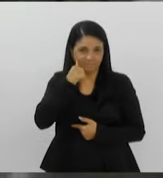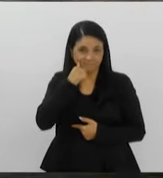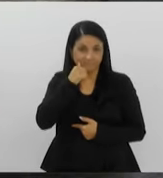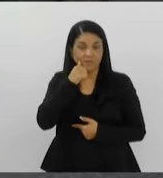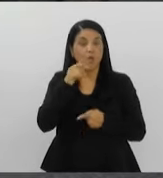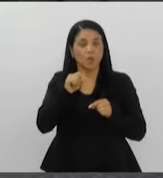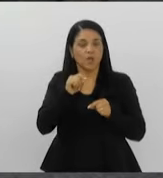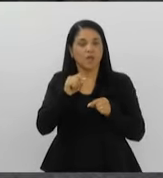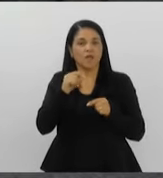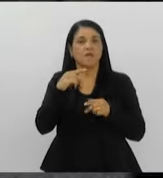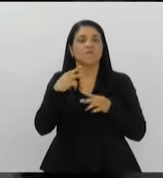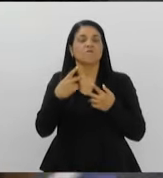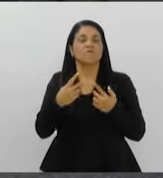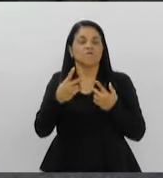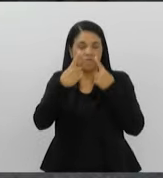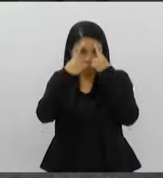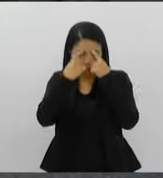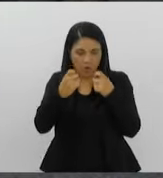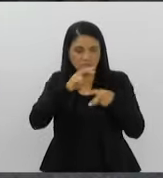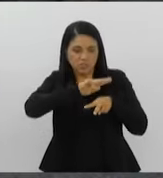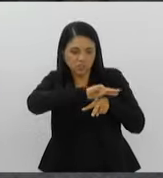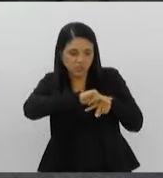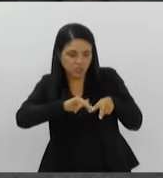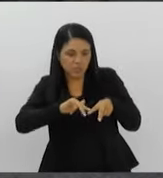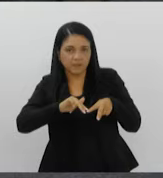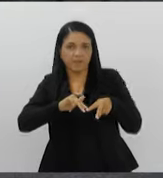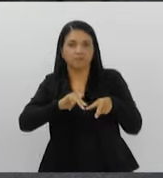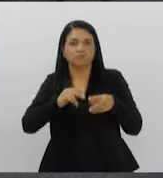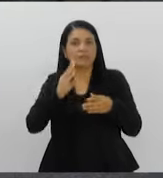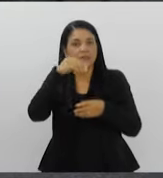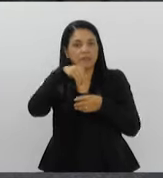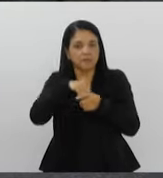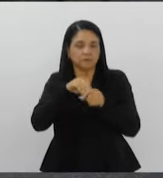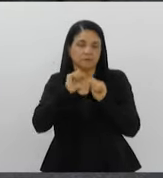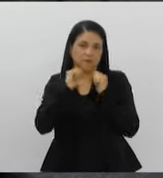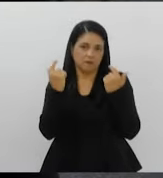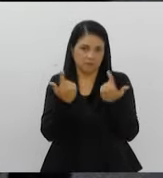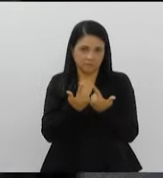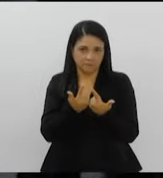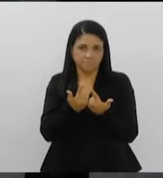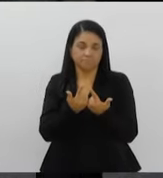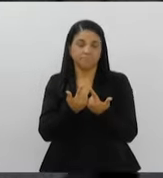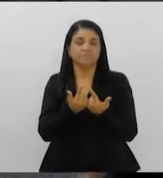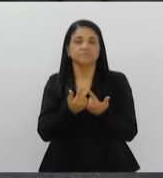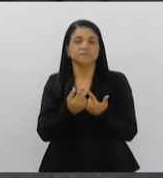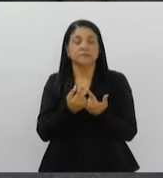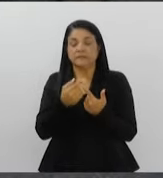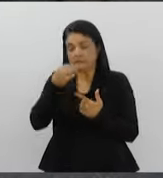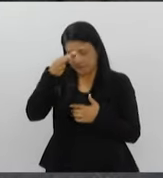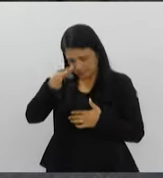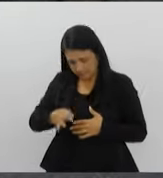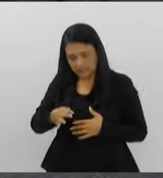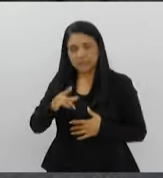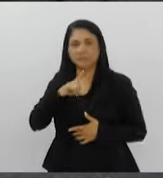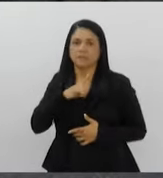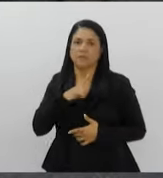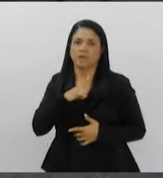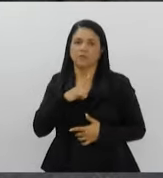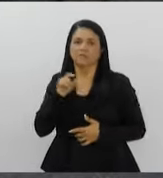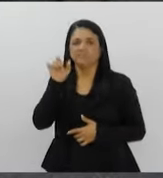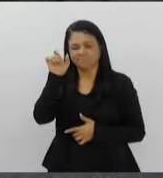exatamente a violência política de gênero dentro das casas legislativas. Então, tenho certeza que a senhora será